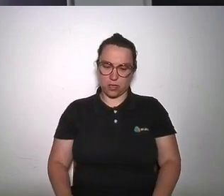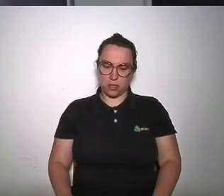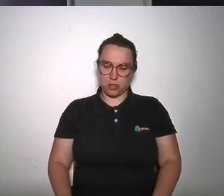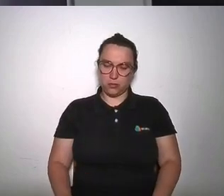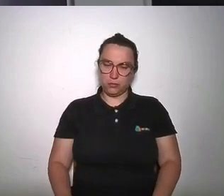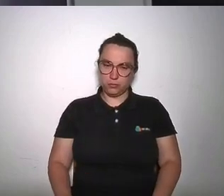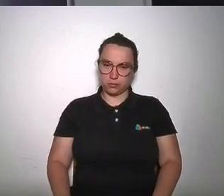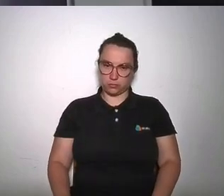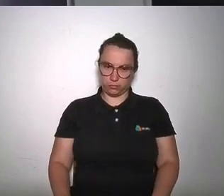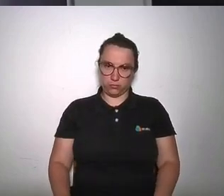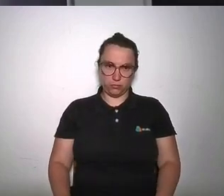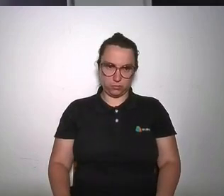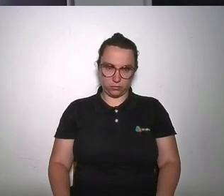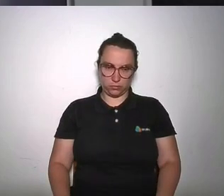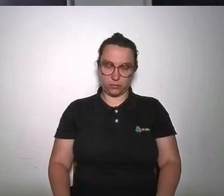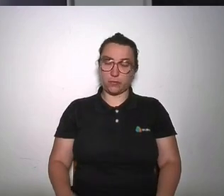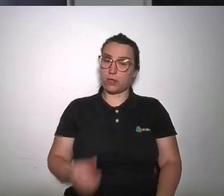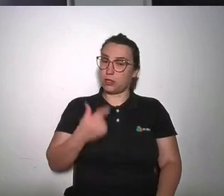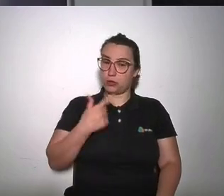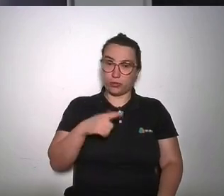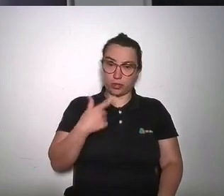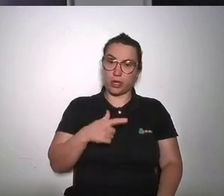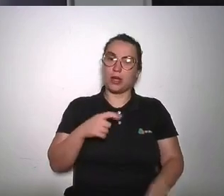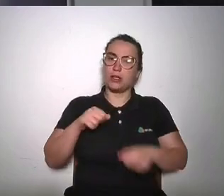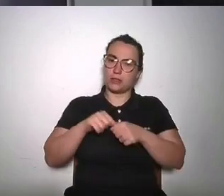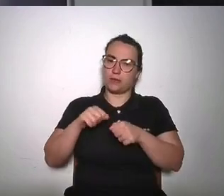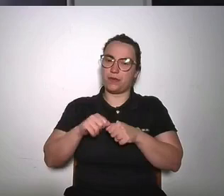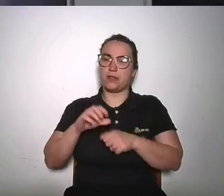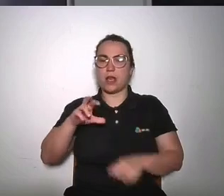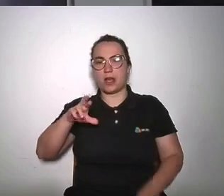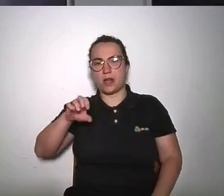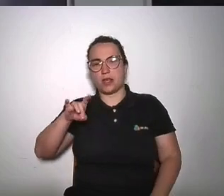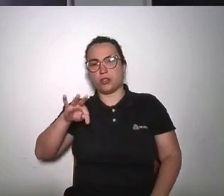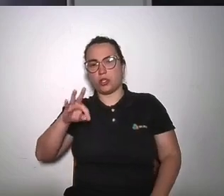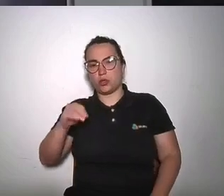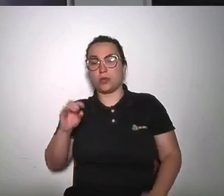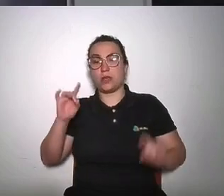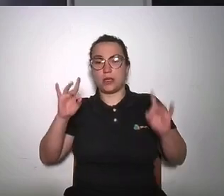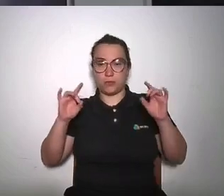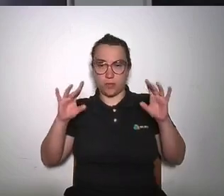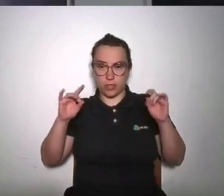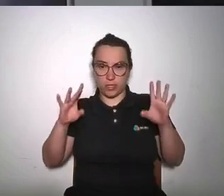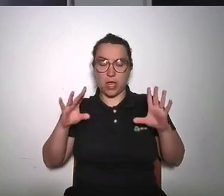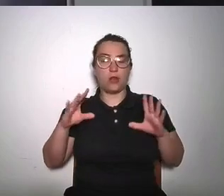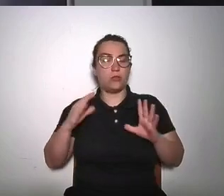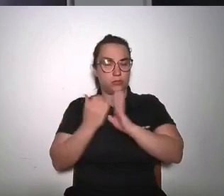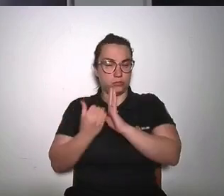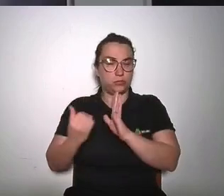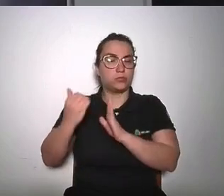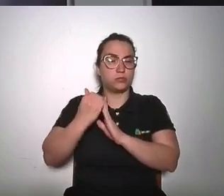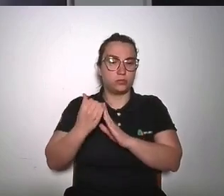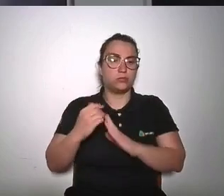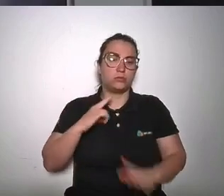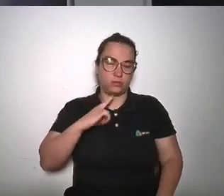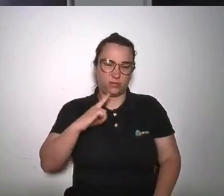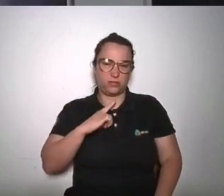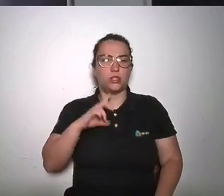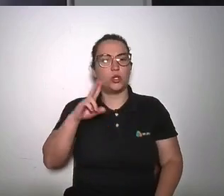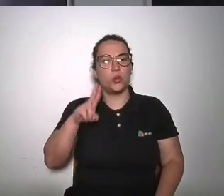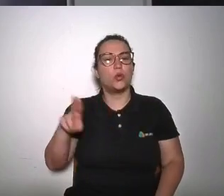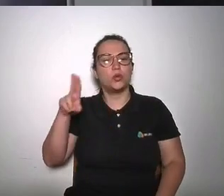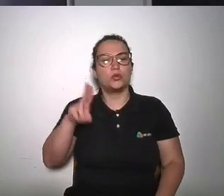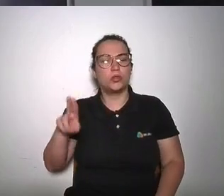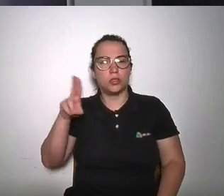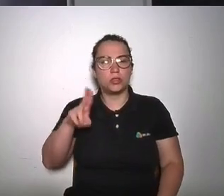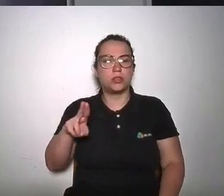dotação que não existe, aí você tem que fazer por crédito especial, mediante abertura de crédito adicional suplementar, e utilizando